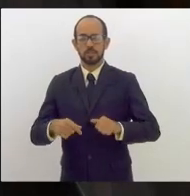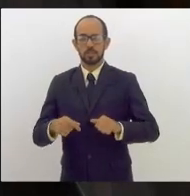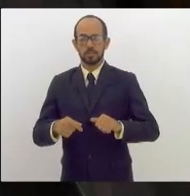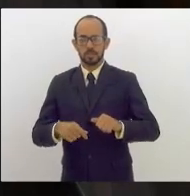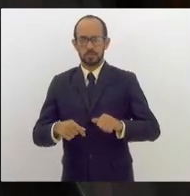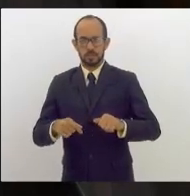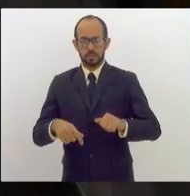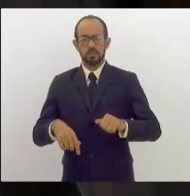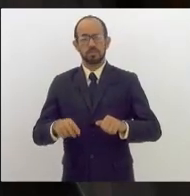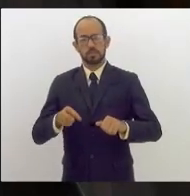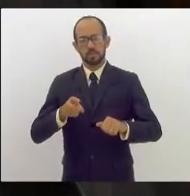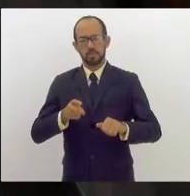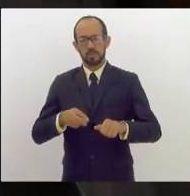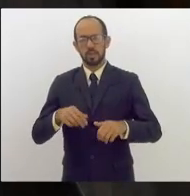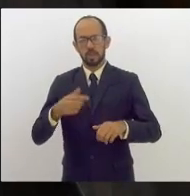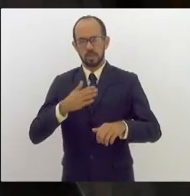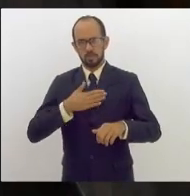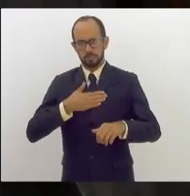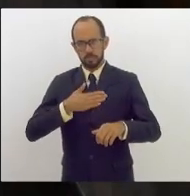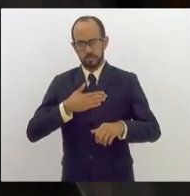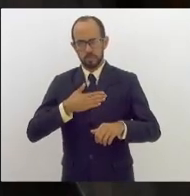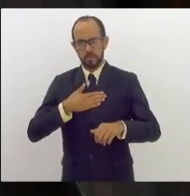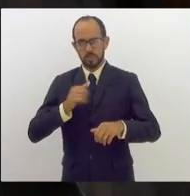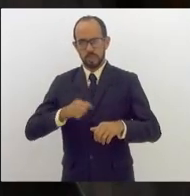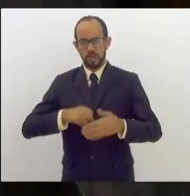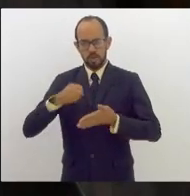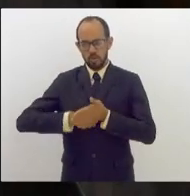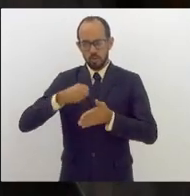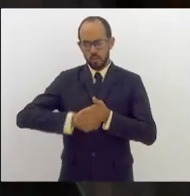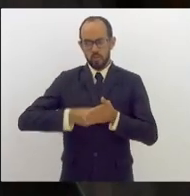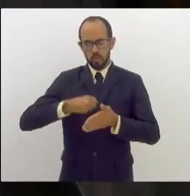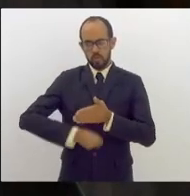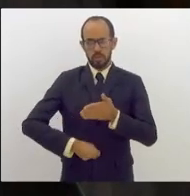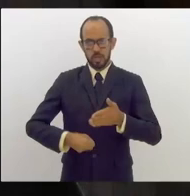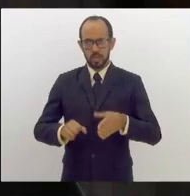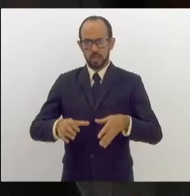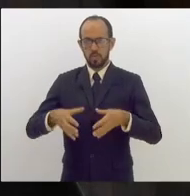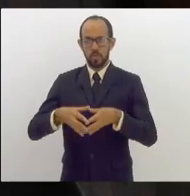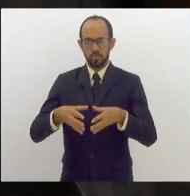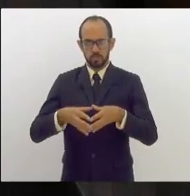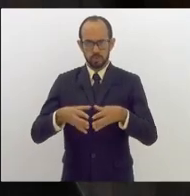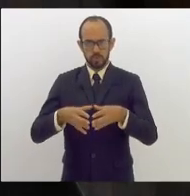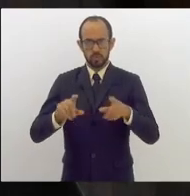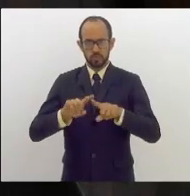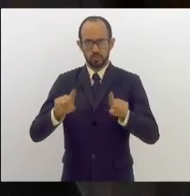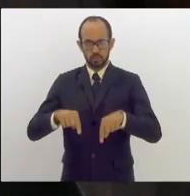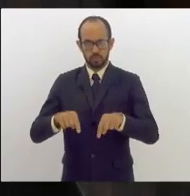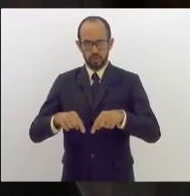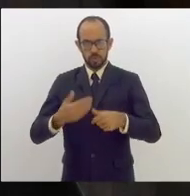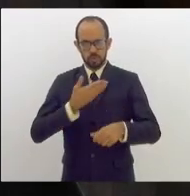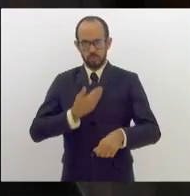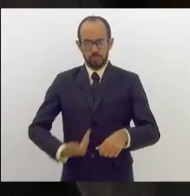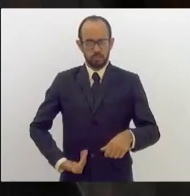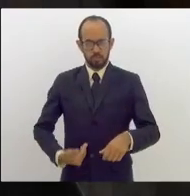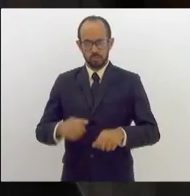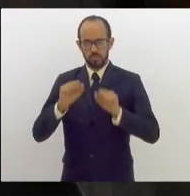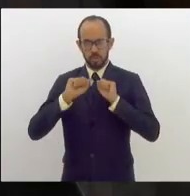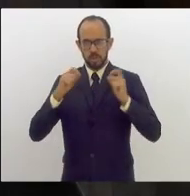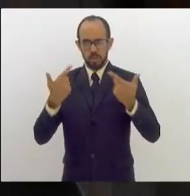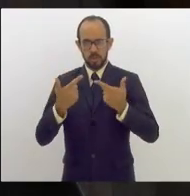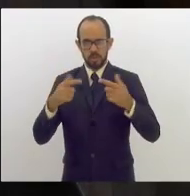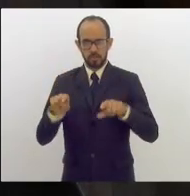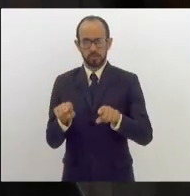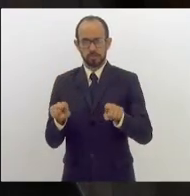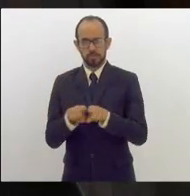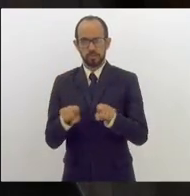pauta da minha condução à frente da comissão de servidores públicos da Assembleia Legislativa e